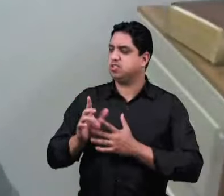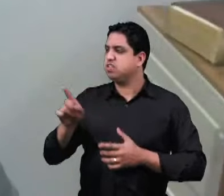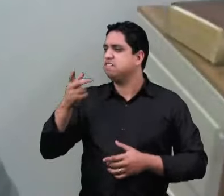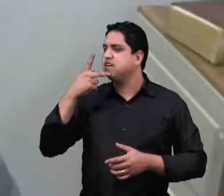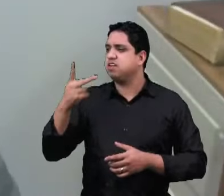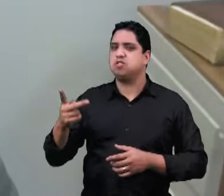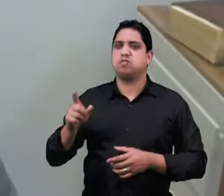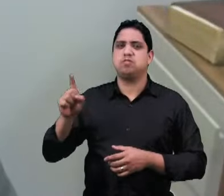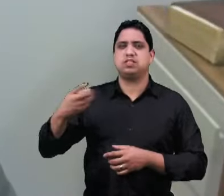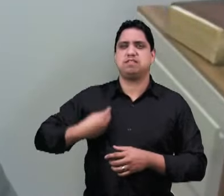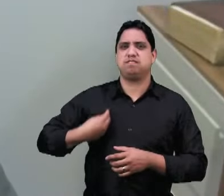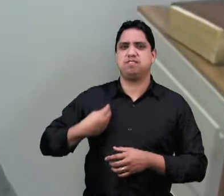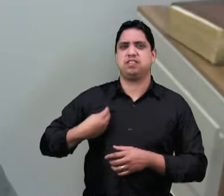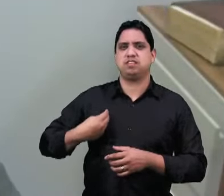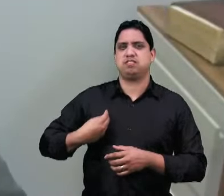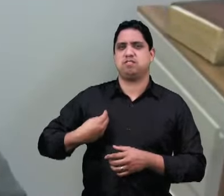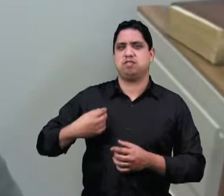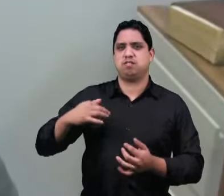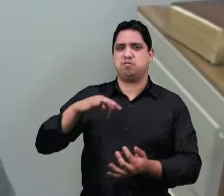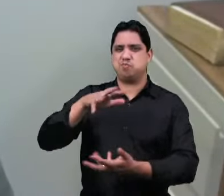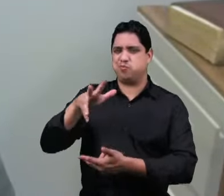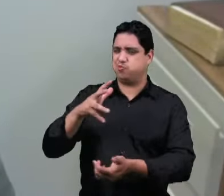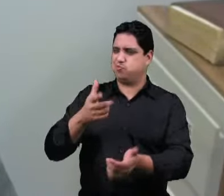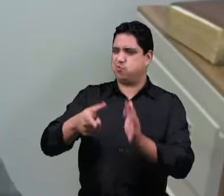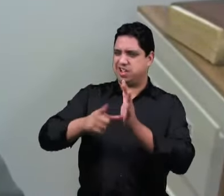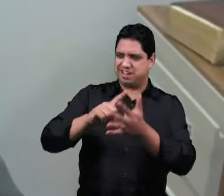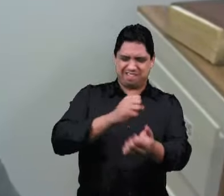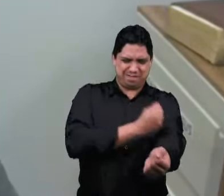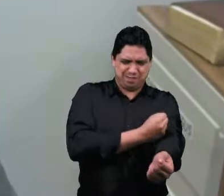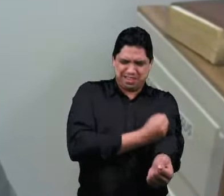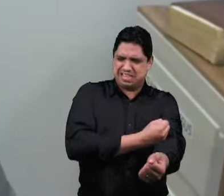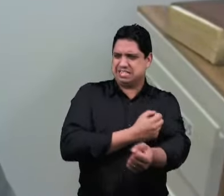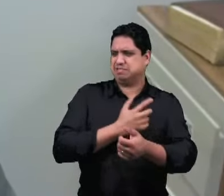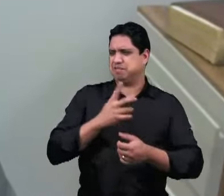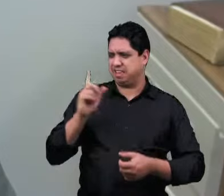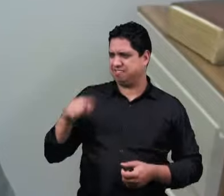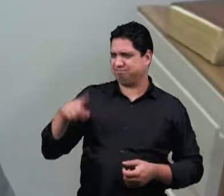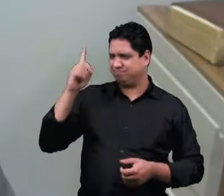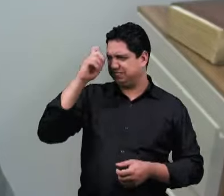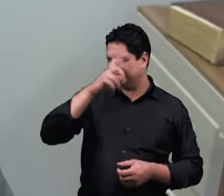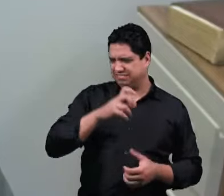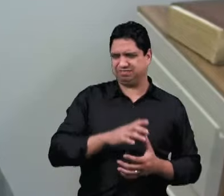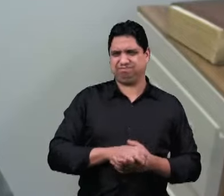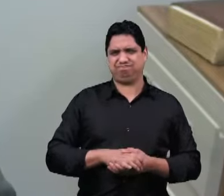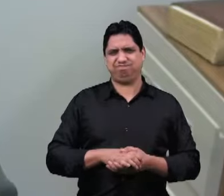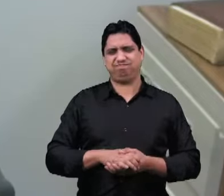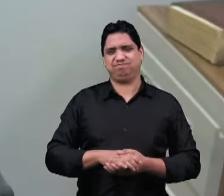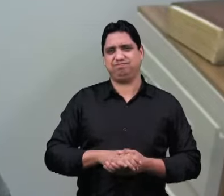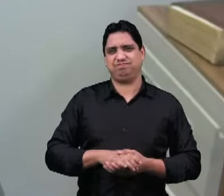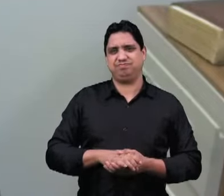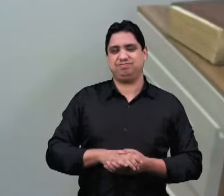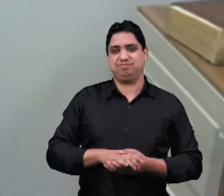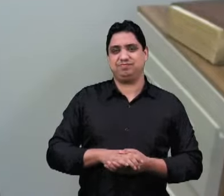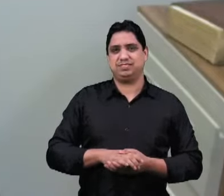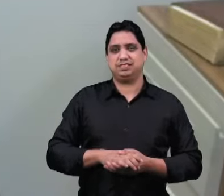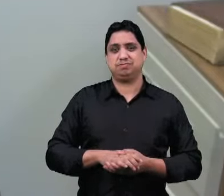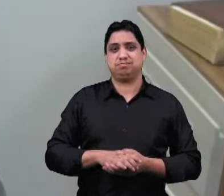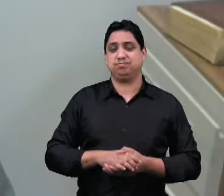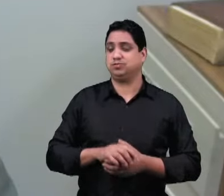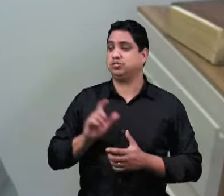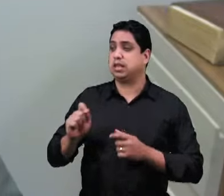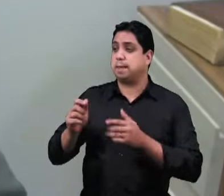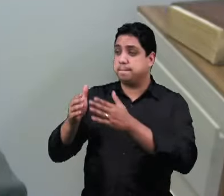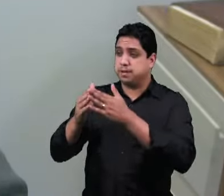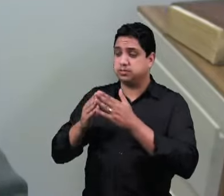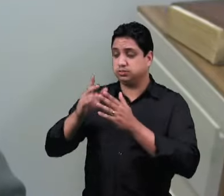vivia num mundo, inclusive no mundo de vícios, que era difícil, né? Era a súplica, né, do pastor para